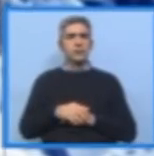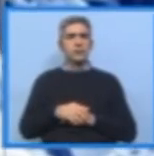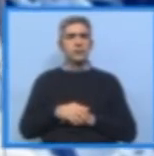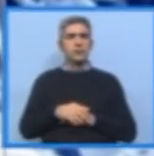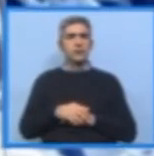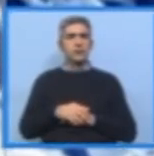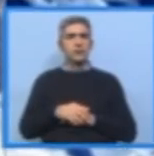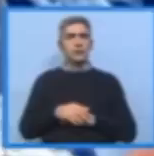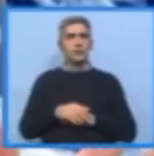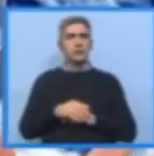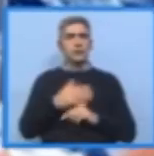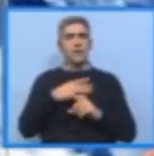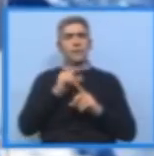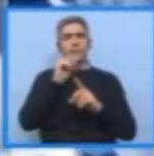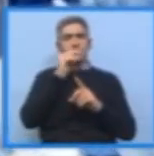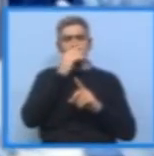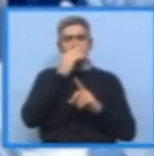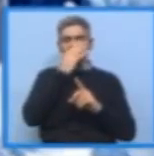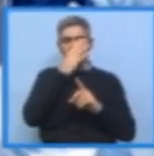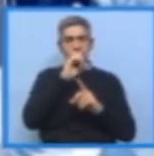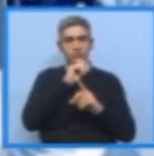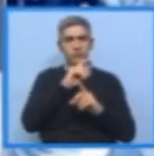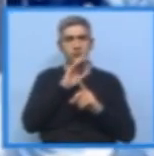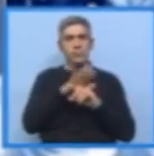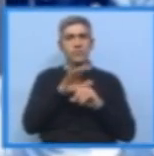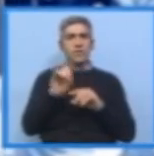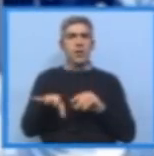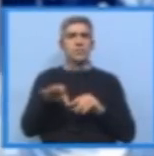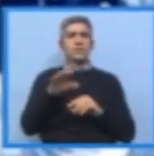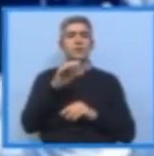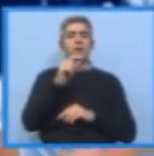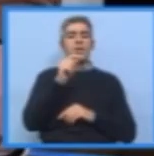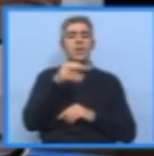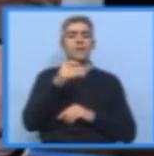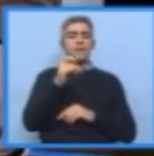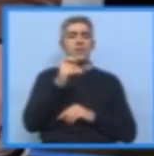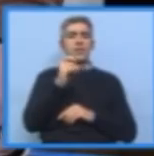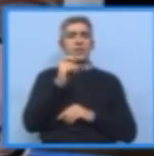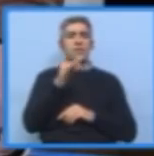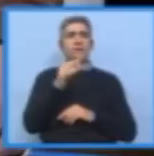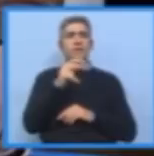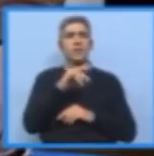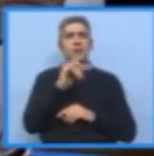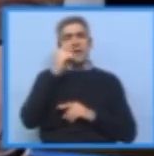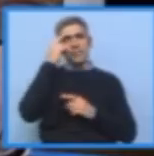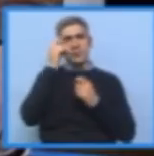Eu só se me permitem, por causa da Epifania, para seguir o pensamento